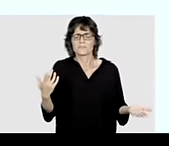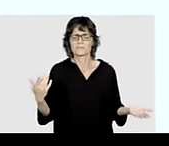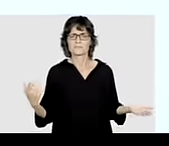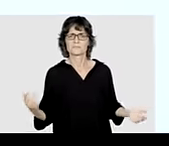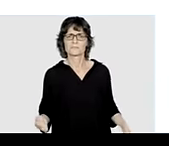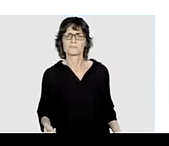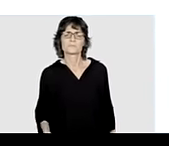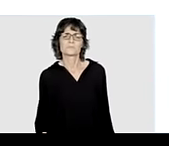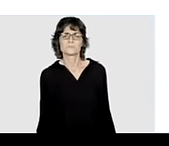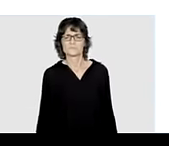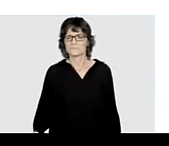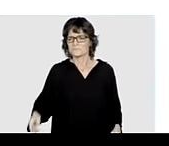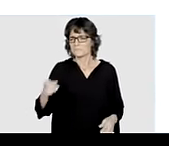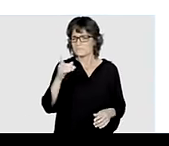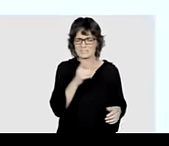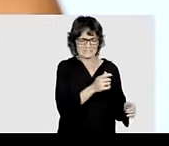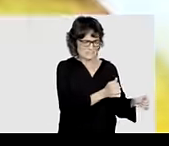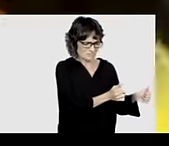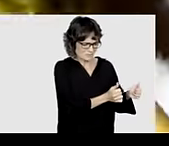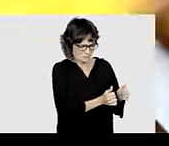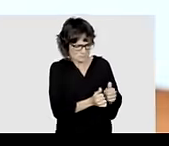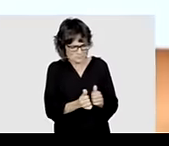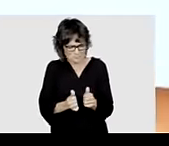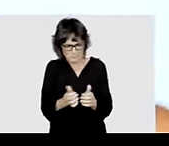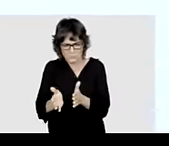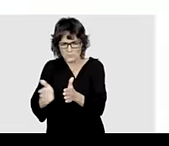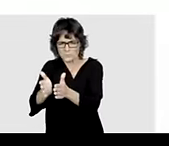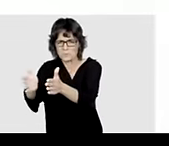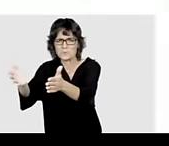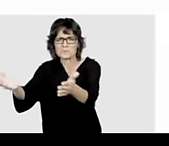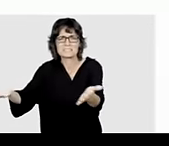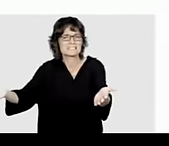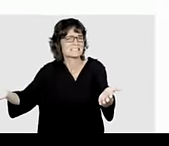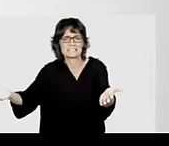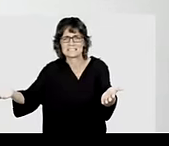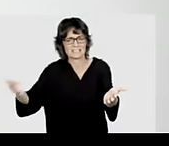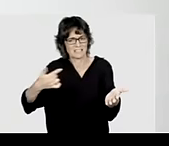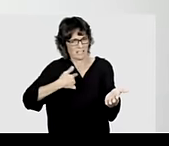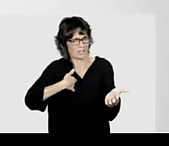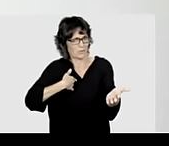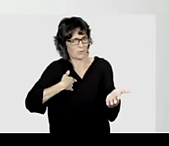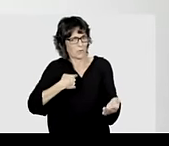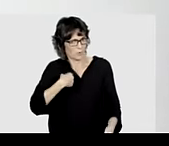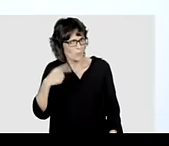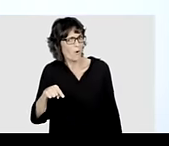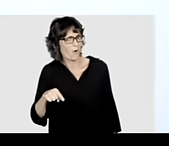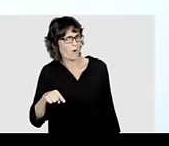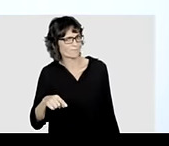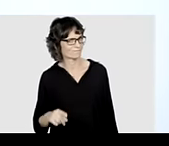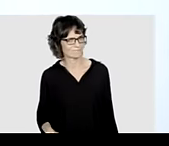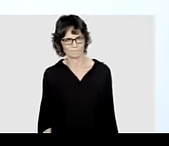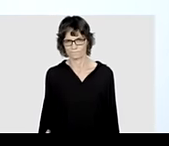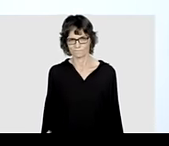não rumou para o mesmo lado? Serei eu, só eu.